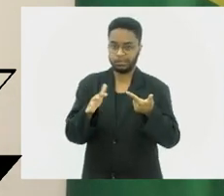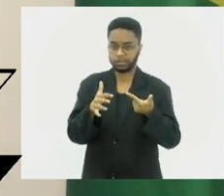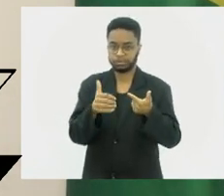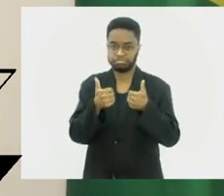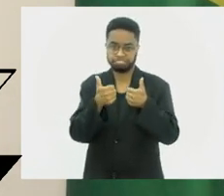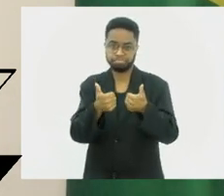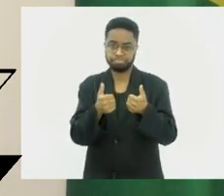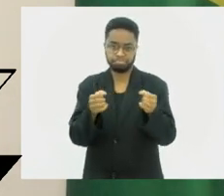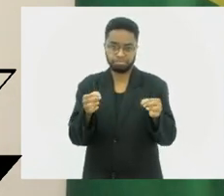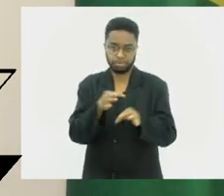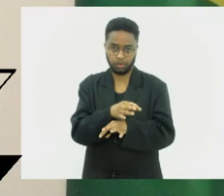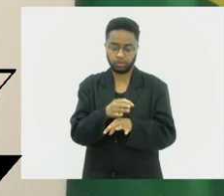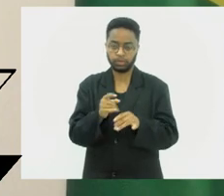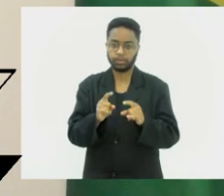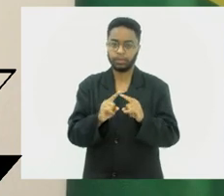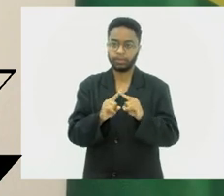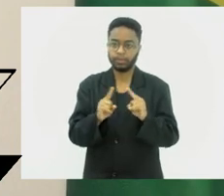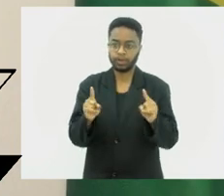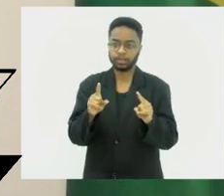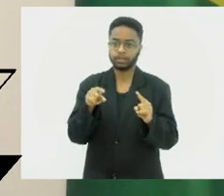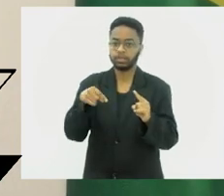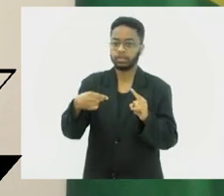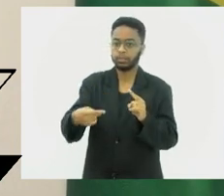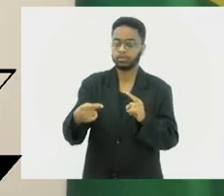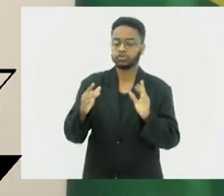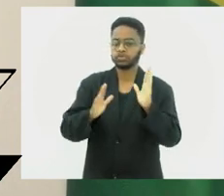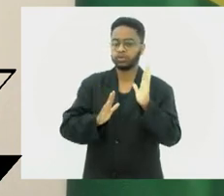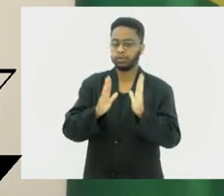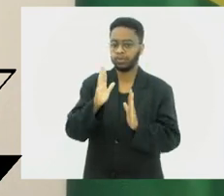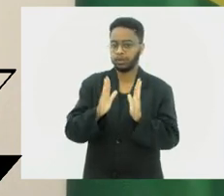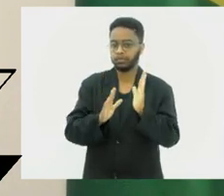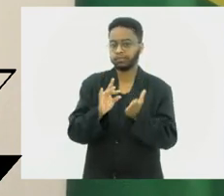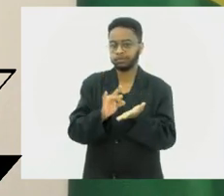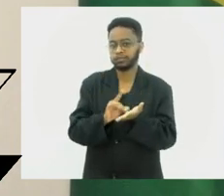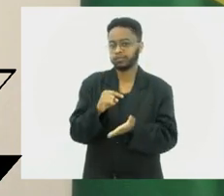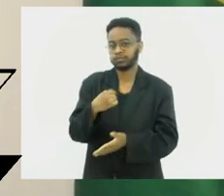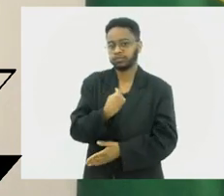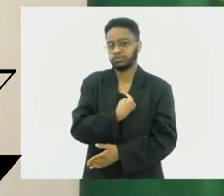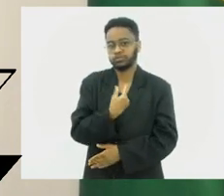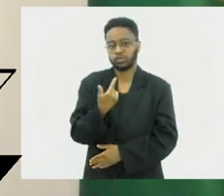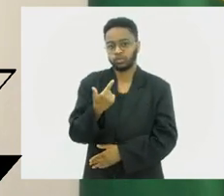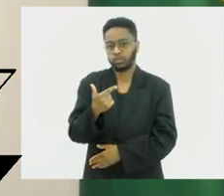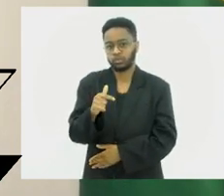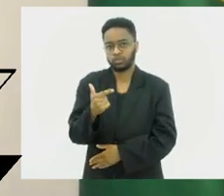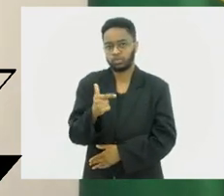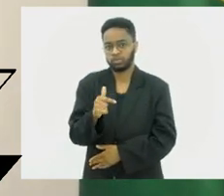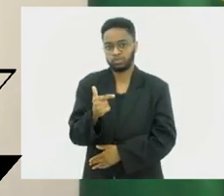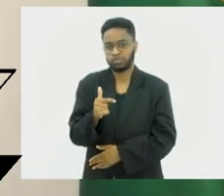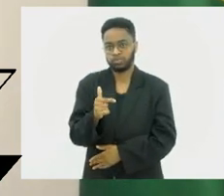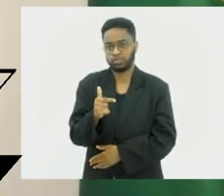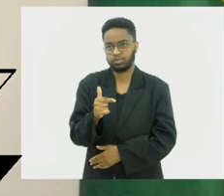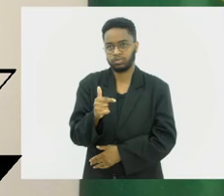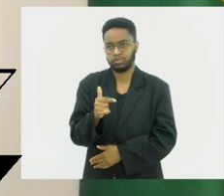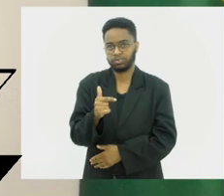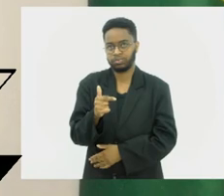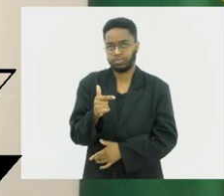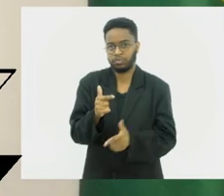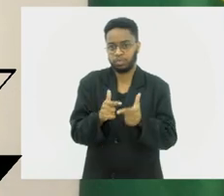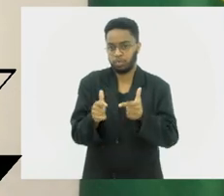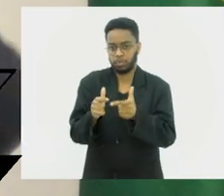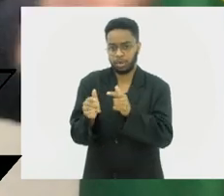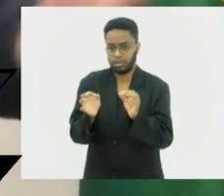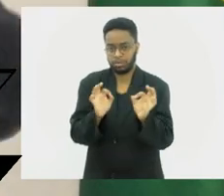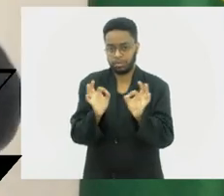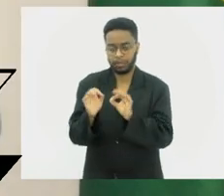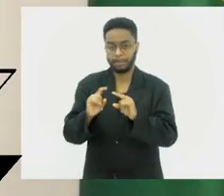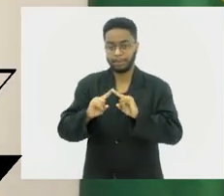pacificado. Durante um tempo, realmente, a gente não tivemos maiores conflitos.